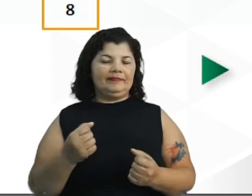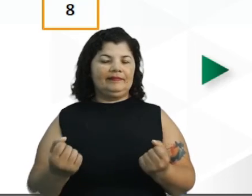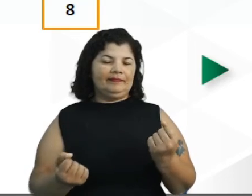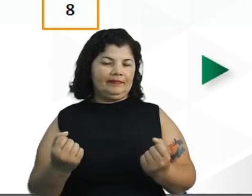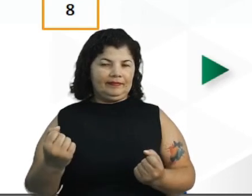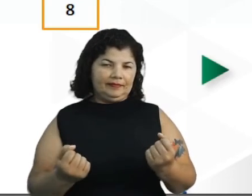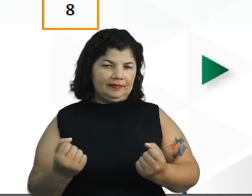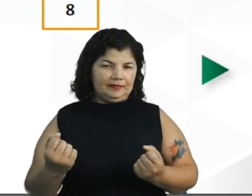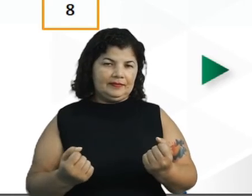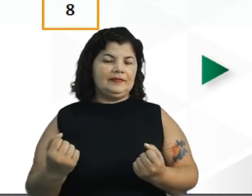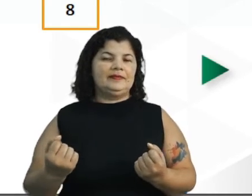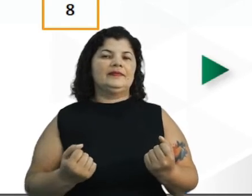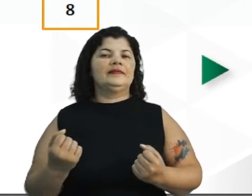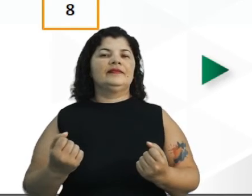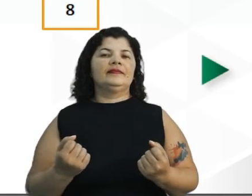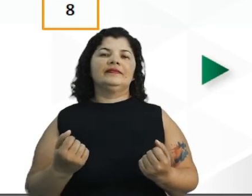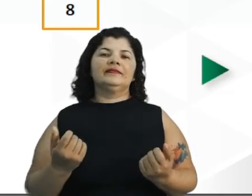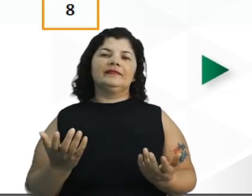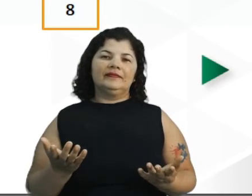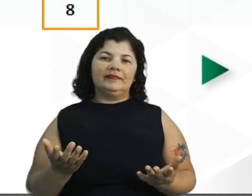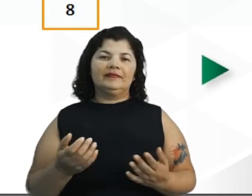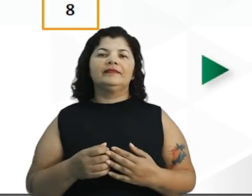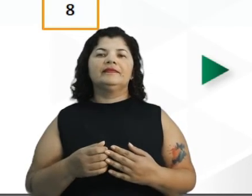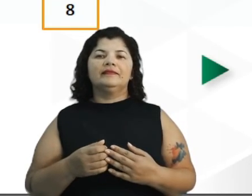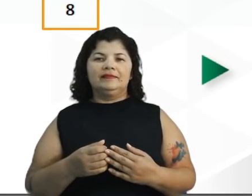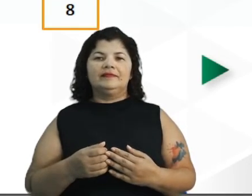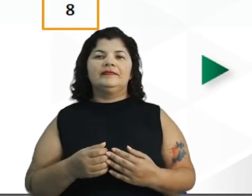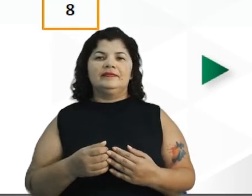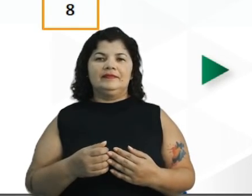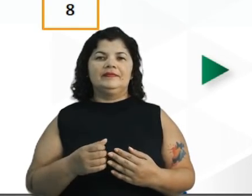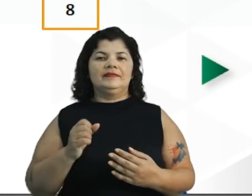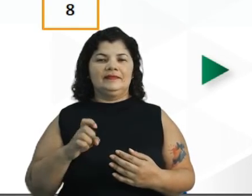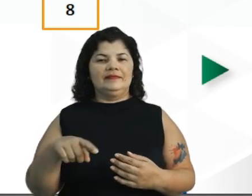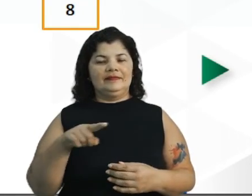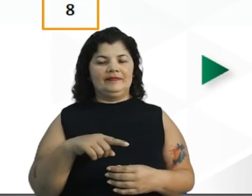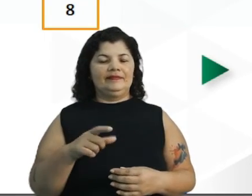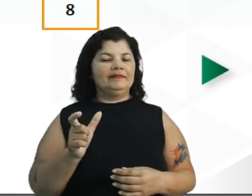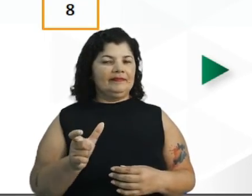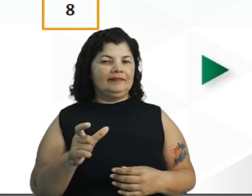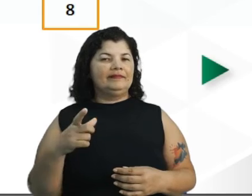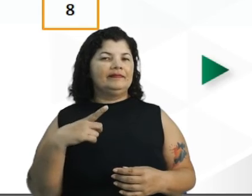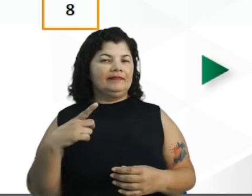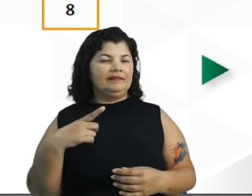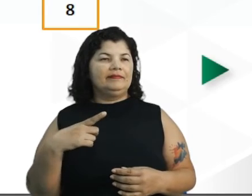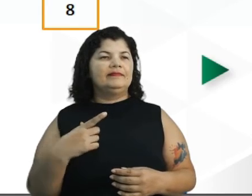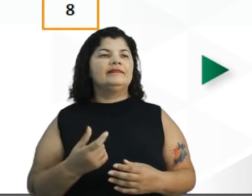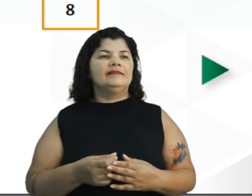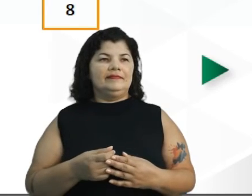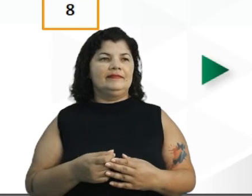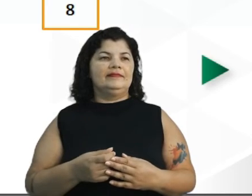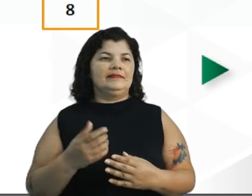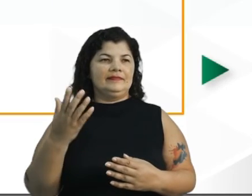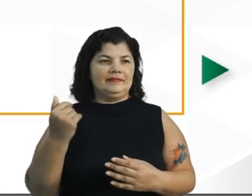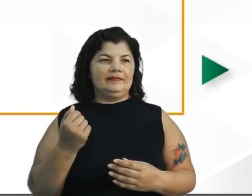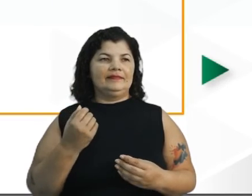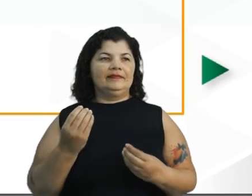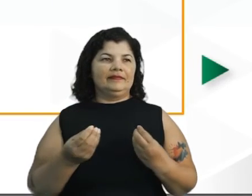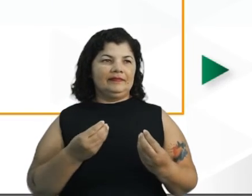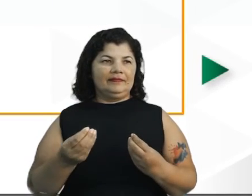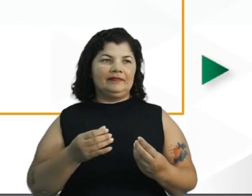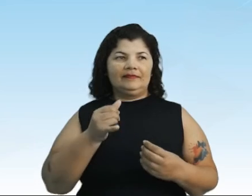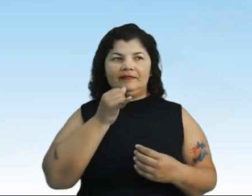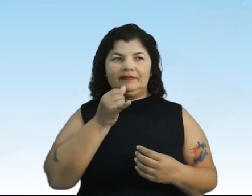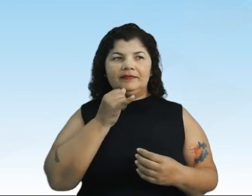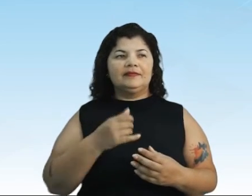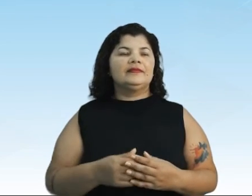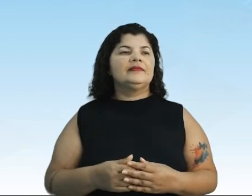com, talvez, né, dirigir se você for já habilitado, mas serve aí como um exemplo.